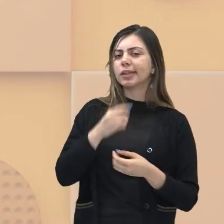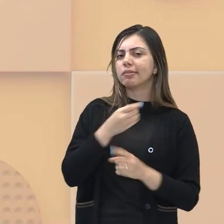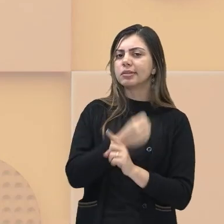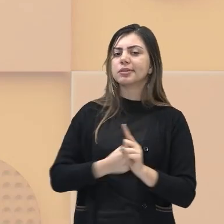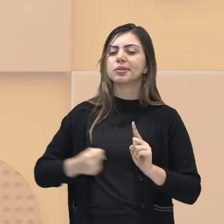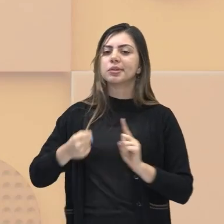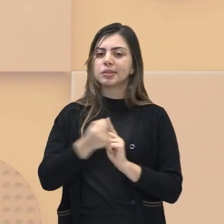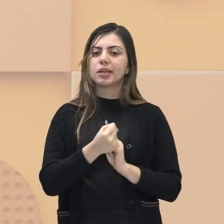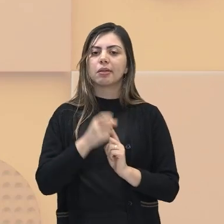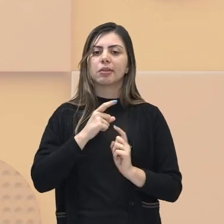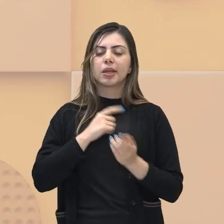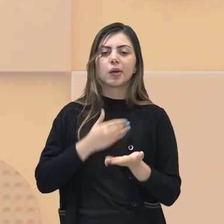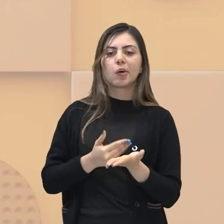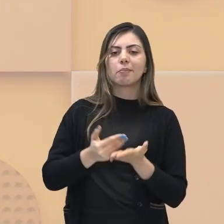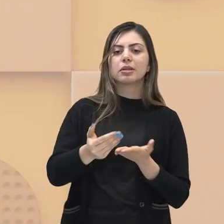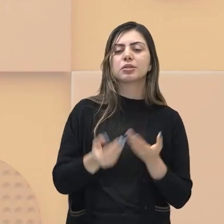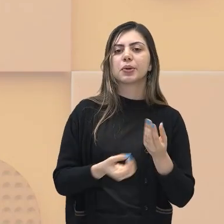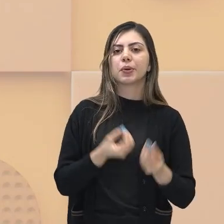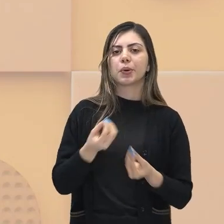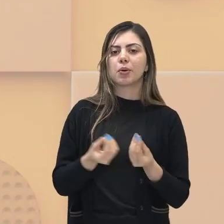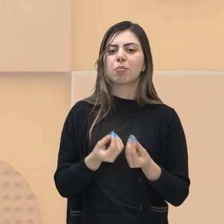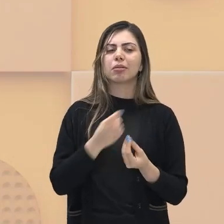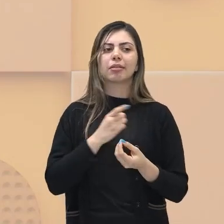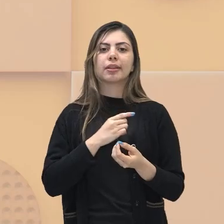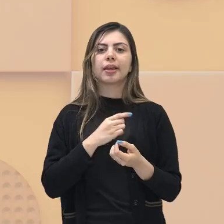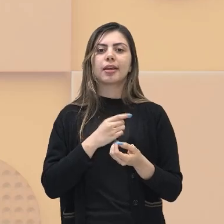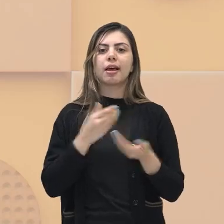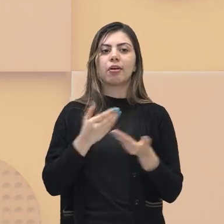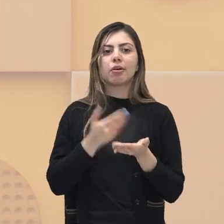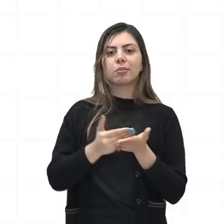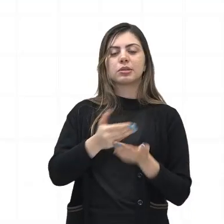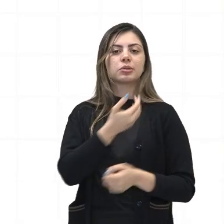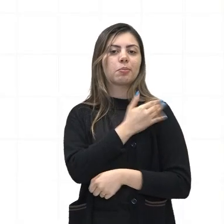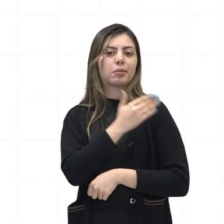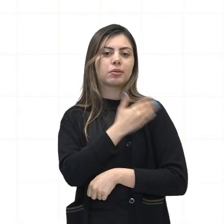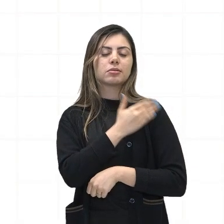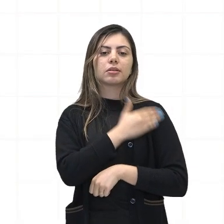vai impulsionar, então, as questões do racismo. Me acompanha?